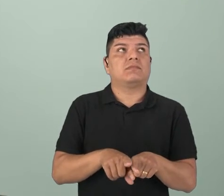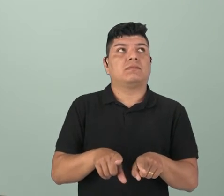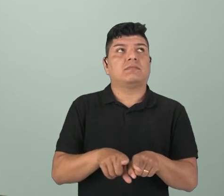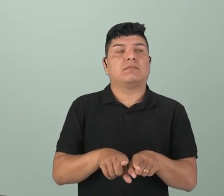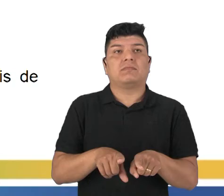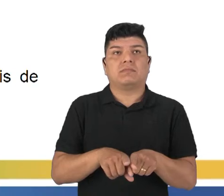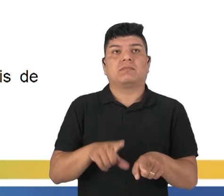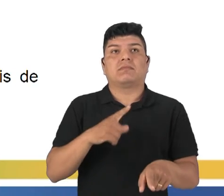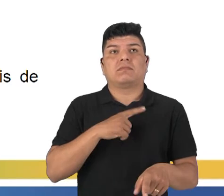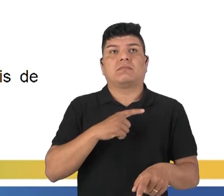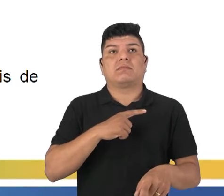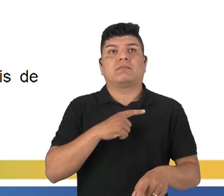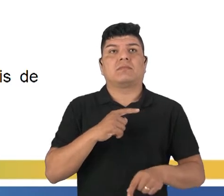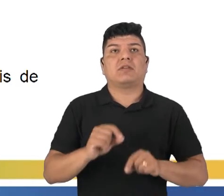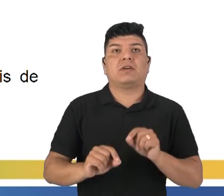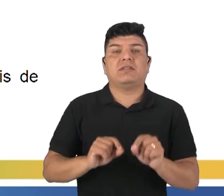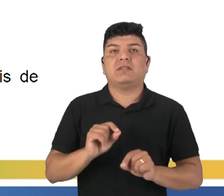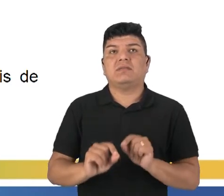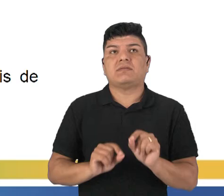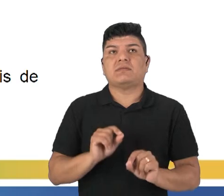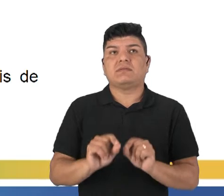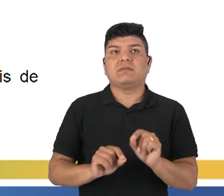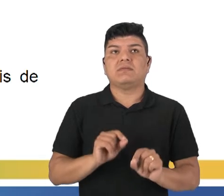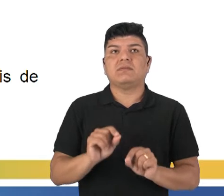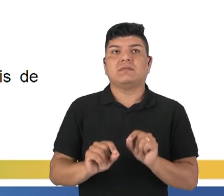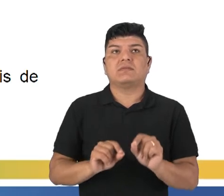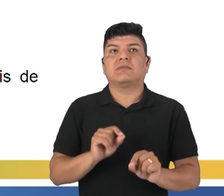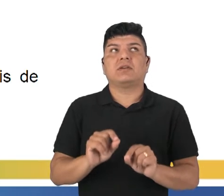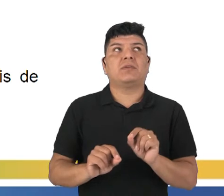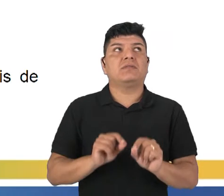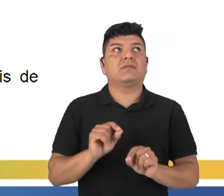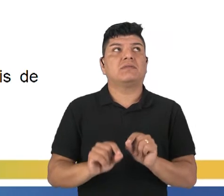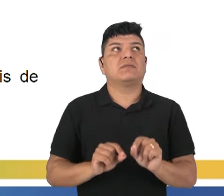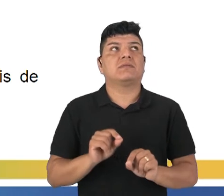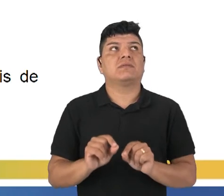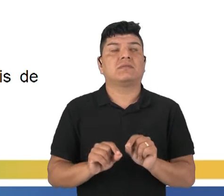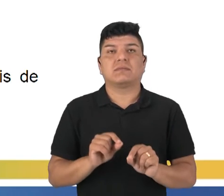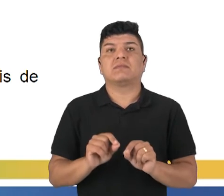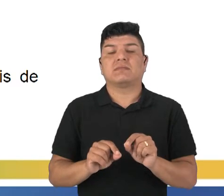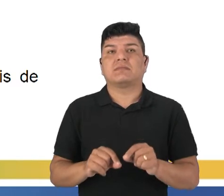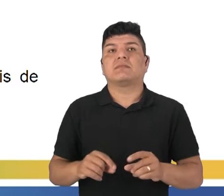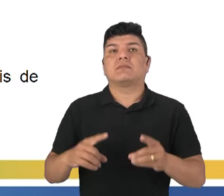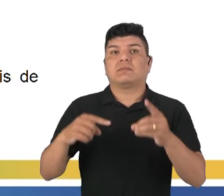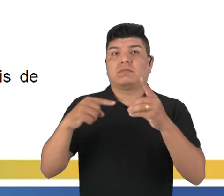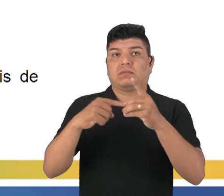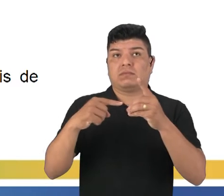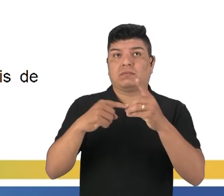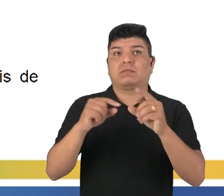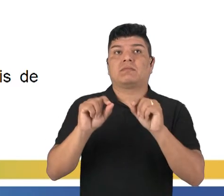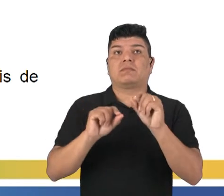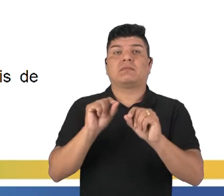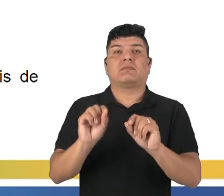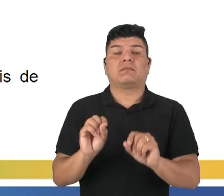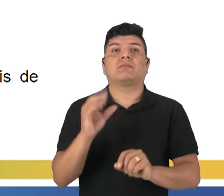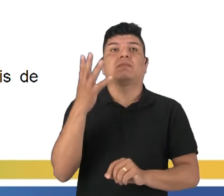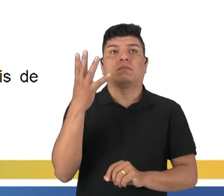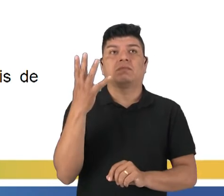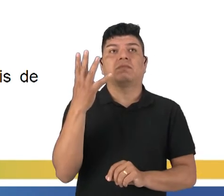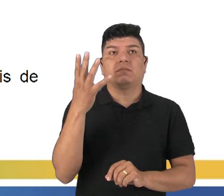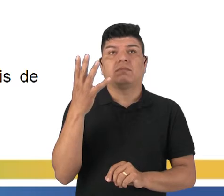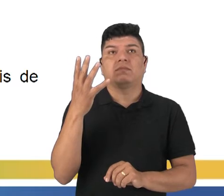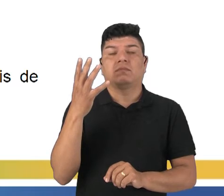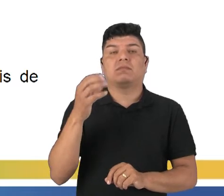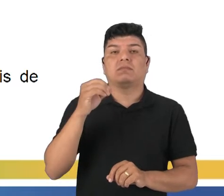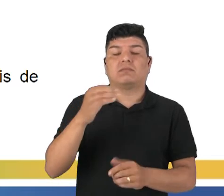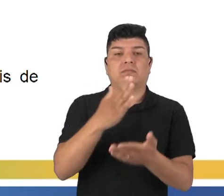glândulas suprarrenais, elas estão divididas em córtex suprarrenais e medula suprarrenal. Como é que isso ocorre? Se